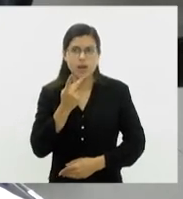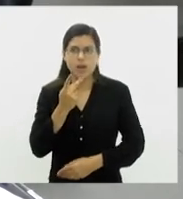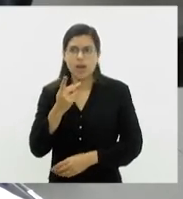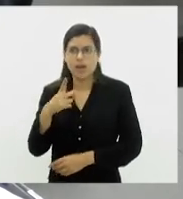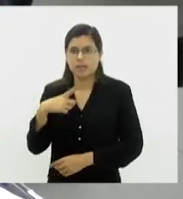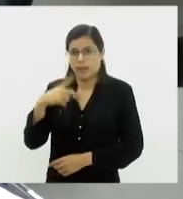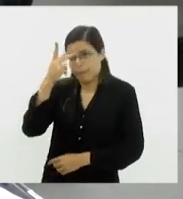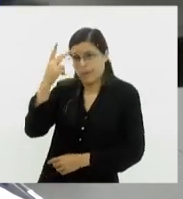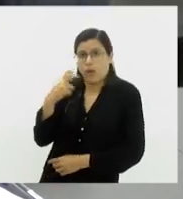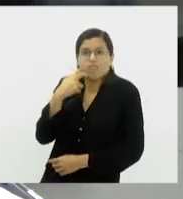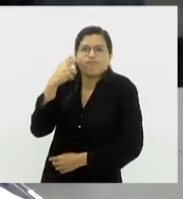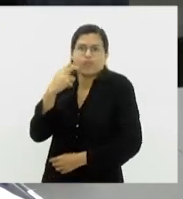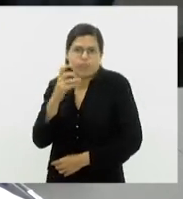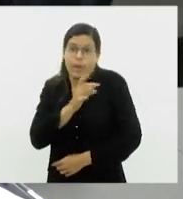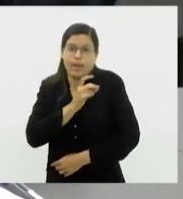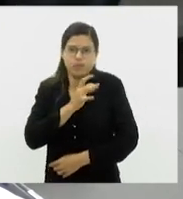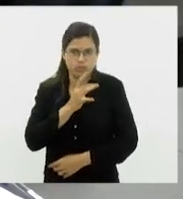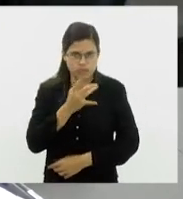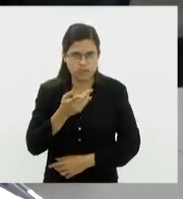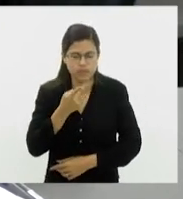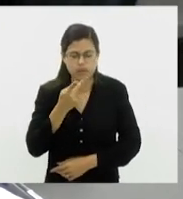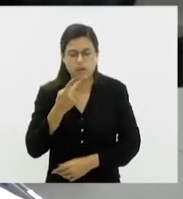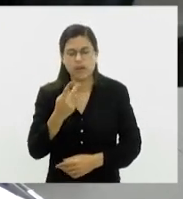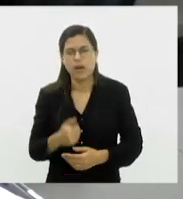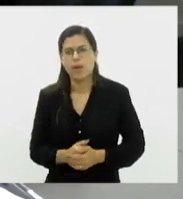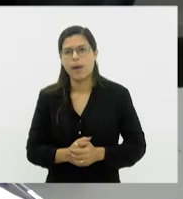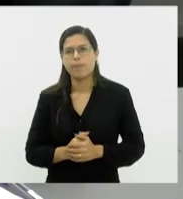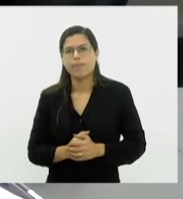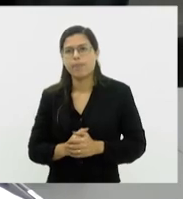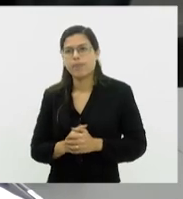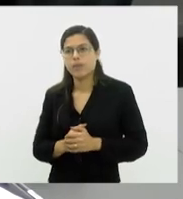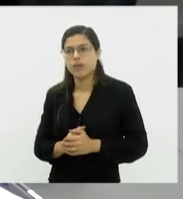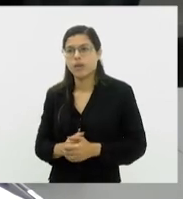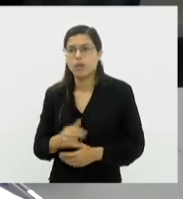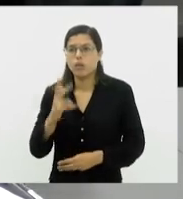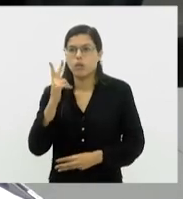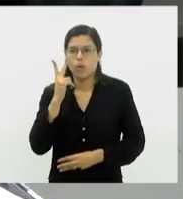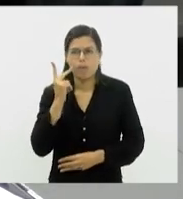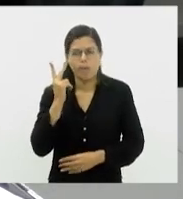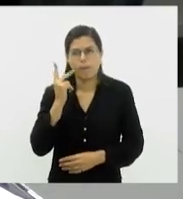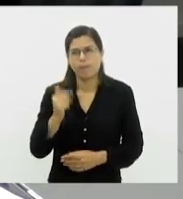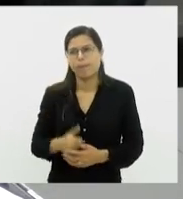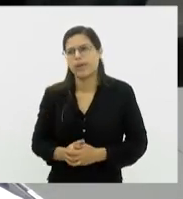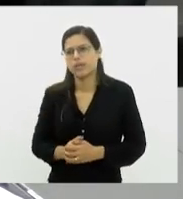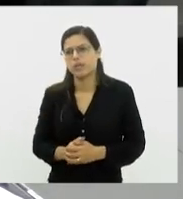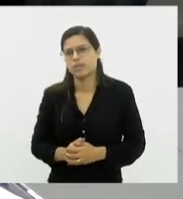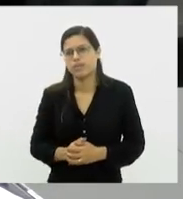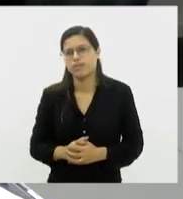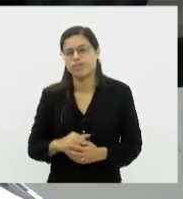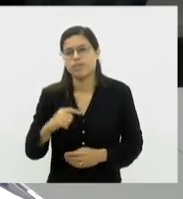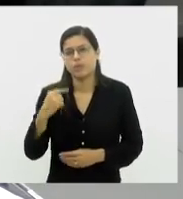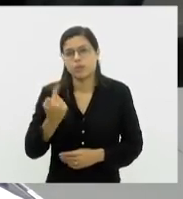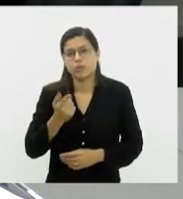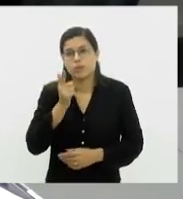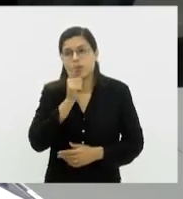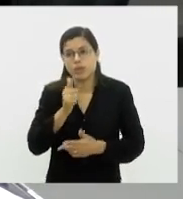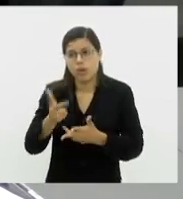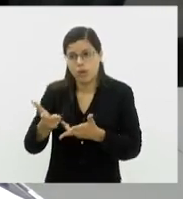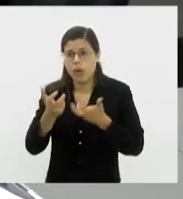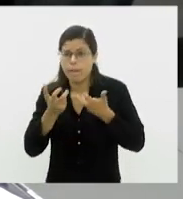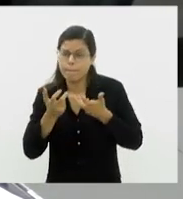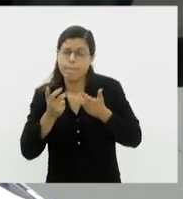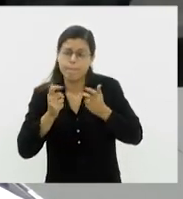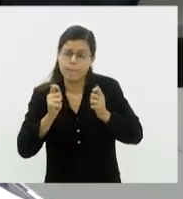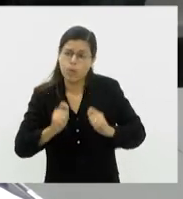melindrado em falar Eles têm um jeito normalmente né que a gente consegue reconhecer podemos errar